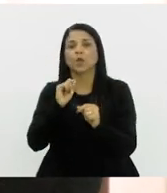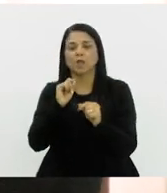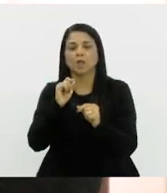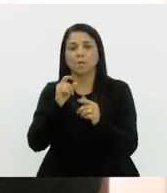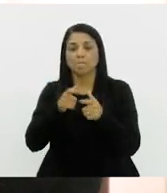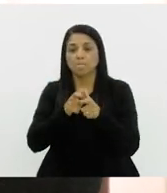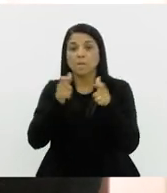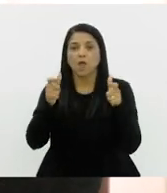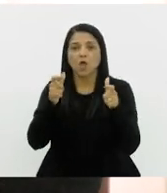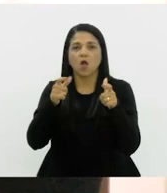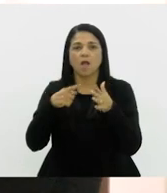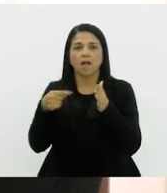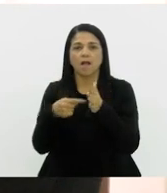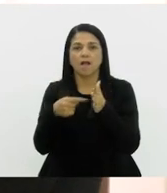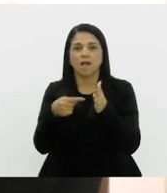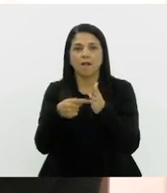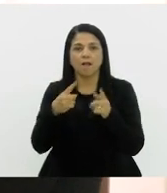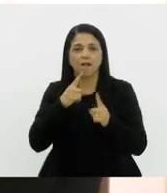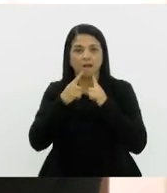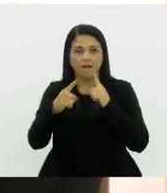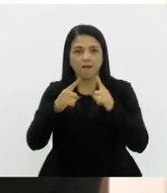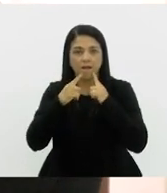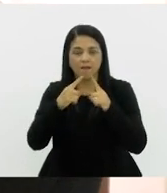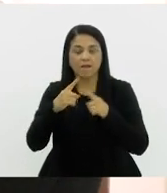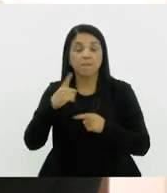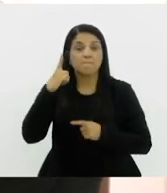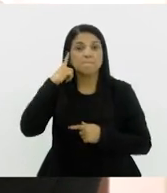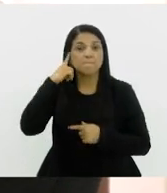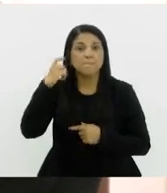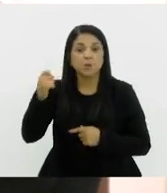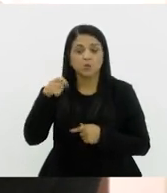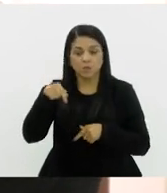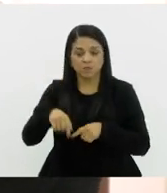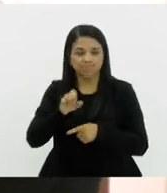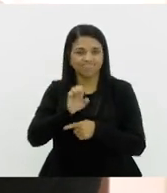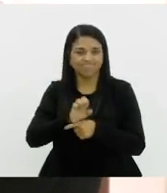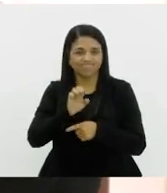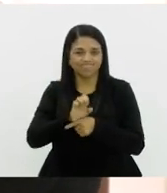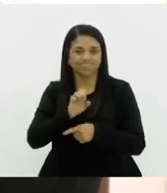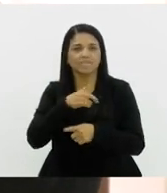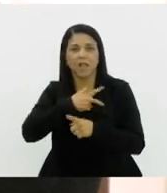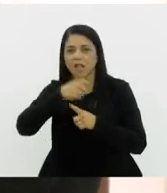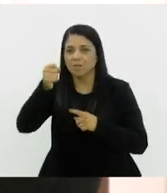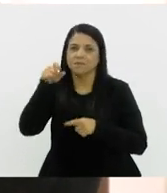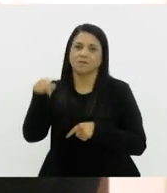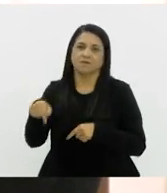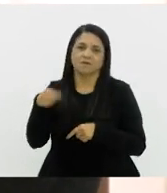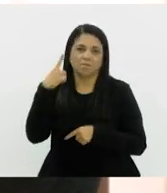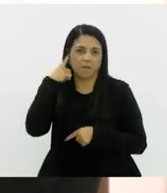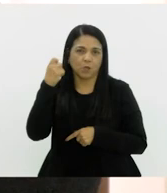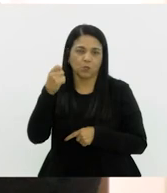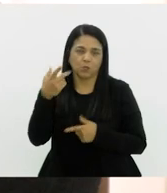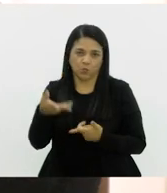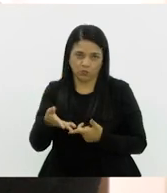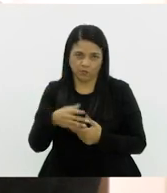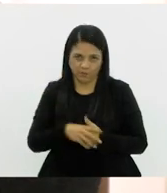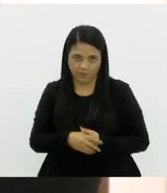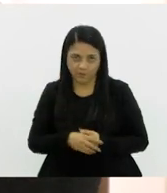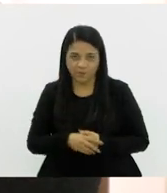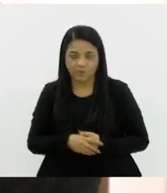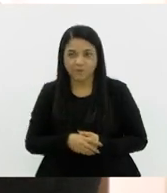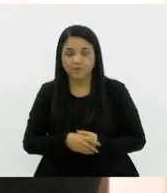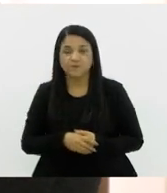A cidade do Rio de Janeiro é campeã em poluição sonora. Bem, representamos a OMP, o